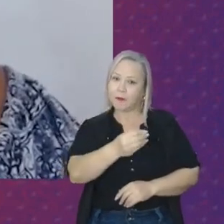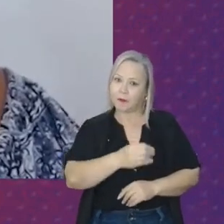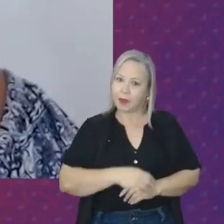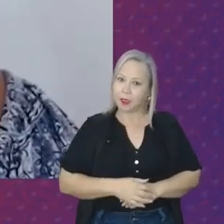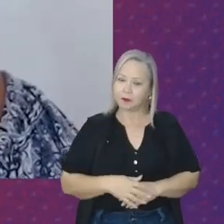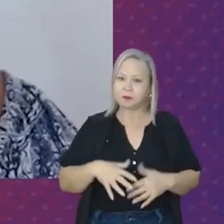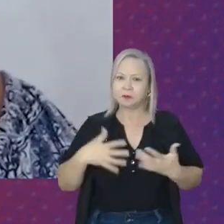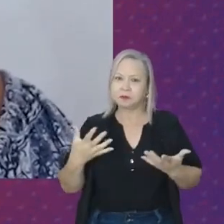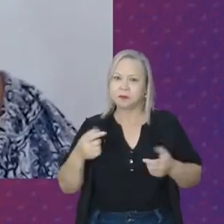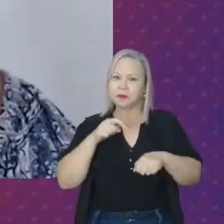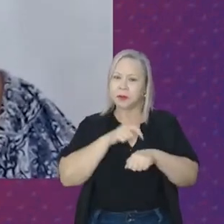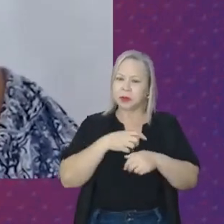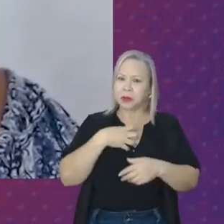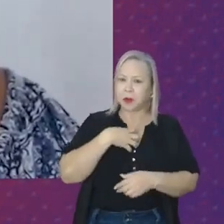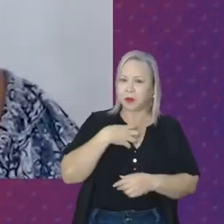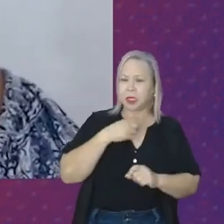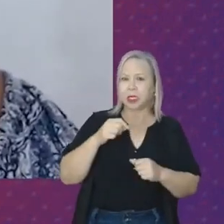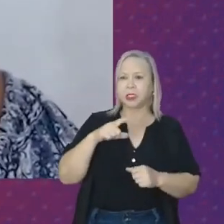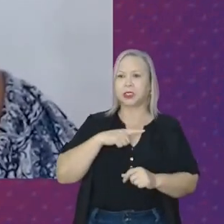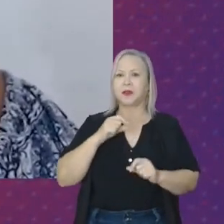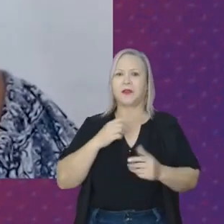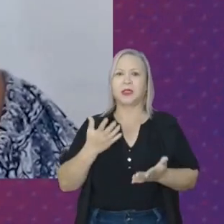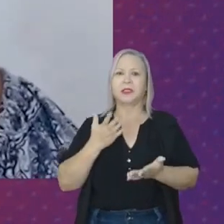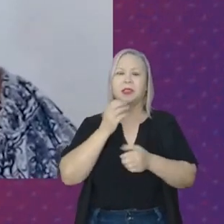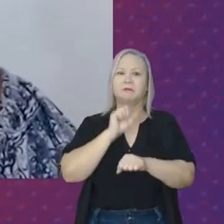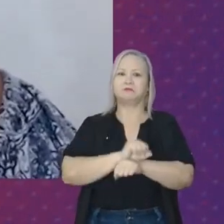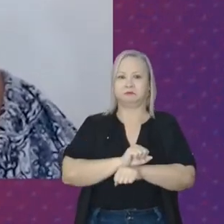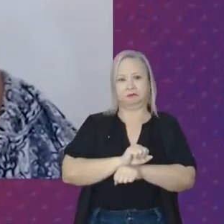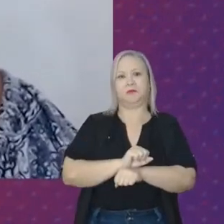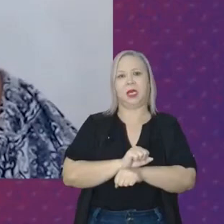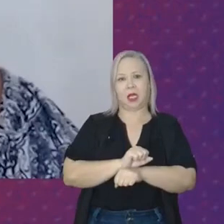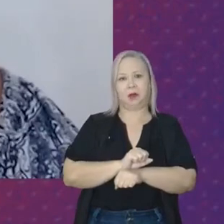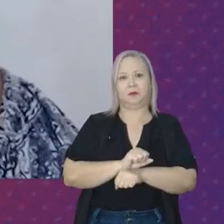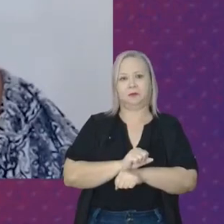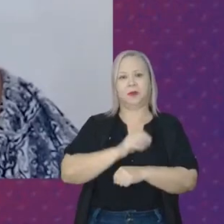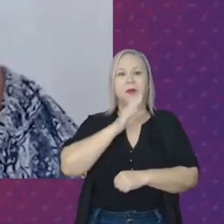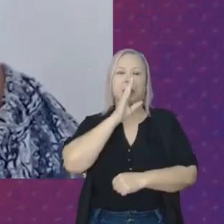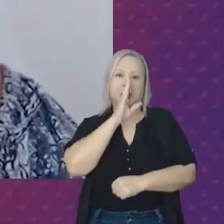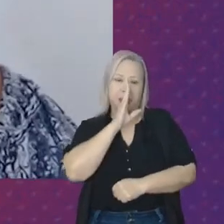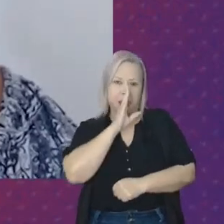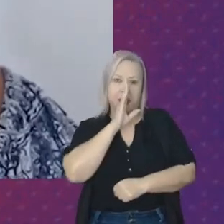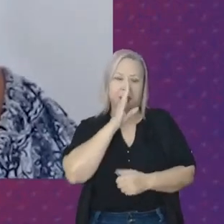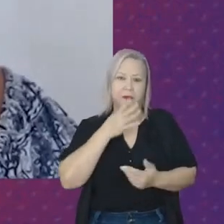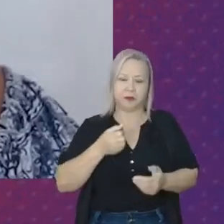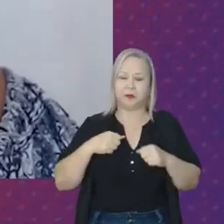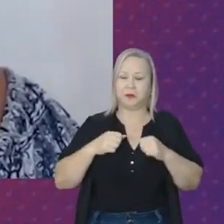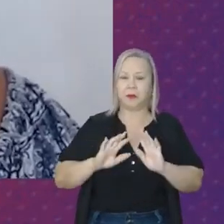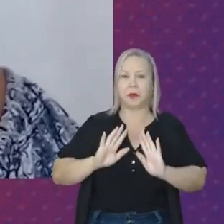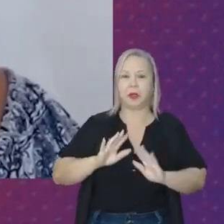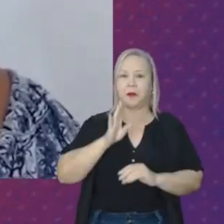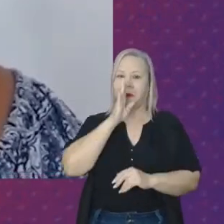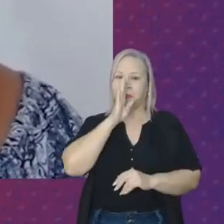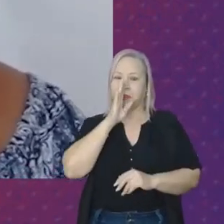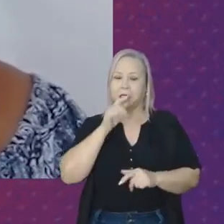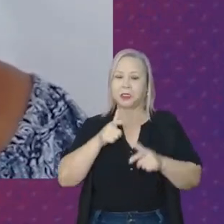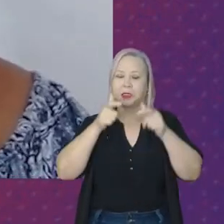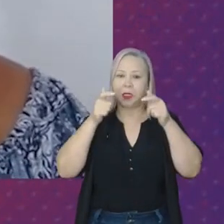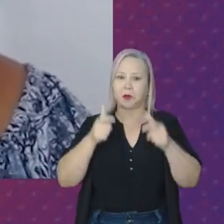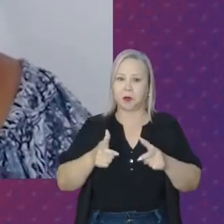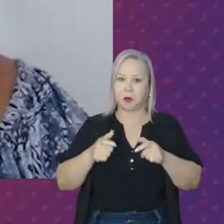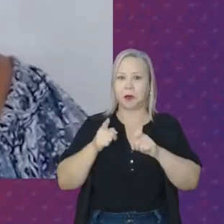alguma maneira tivesse que ser amortecido pelo silêncio dentro do